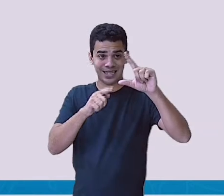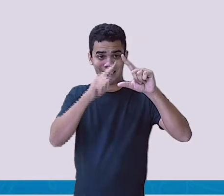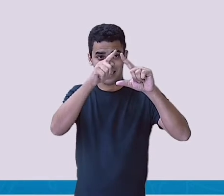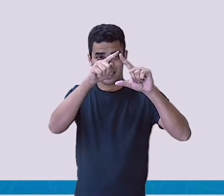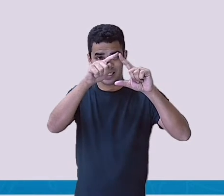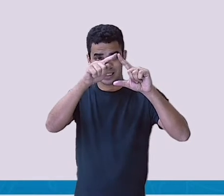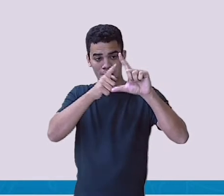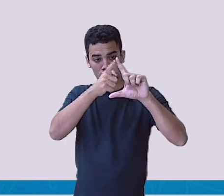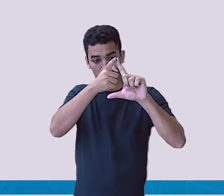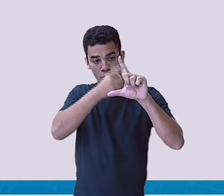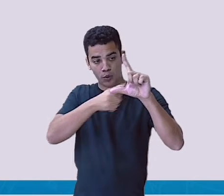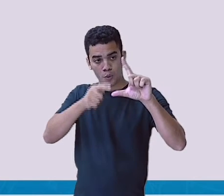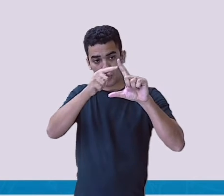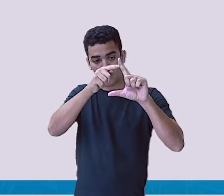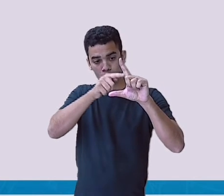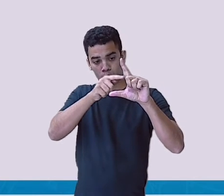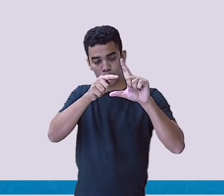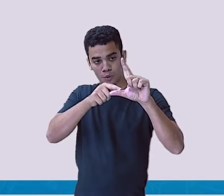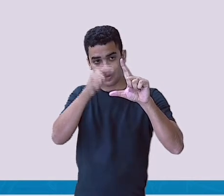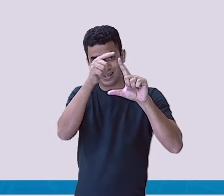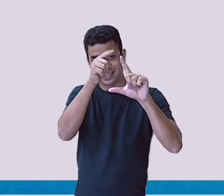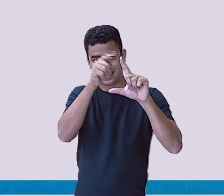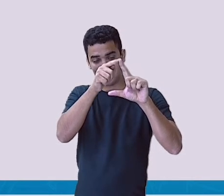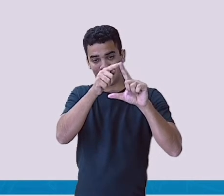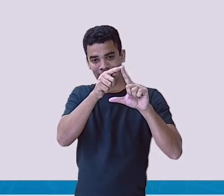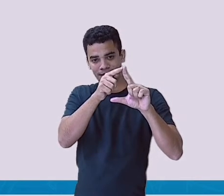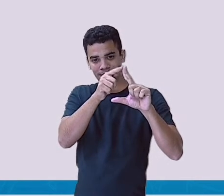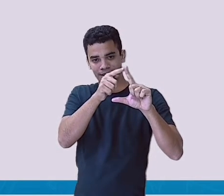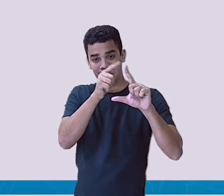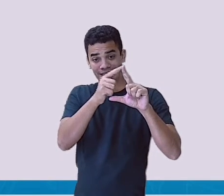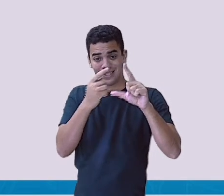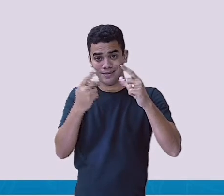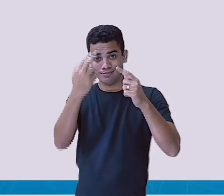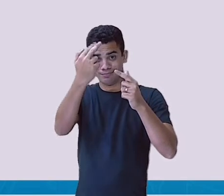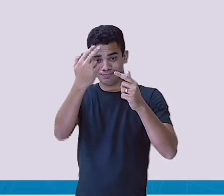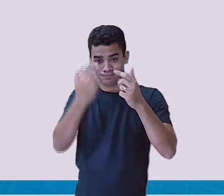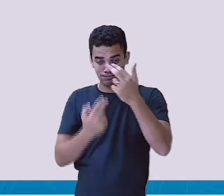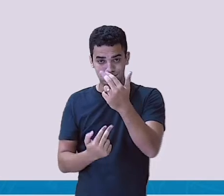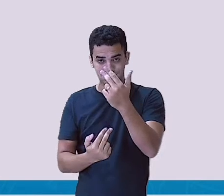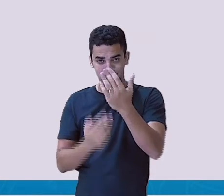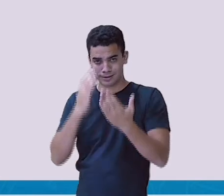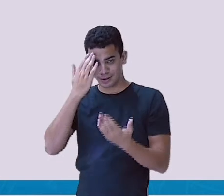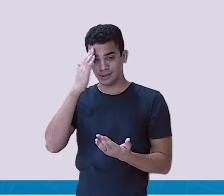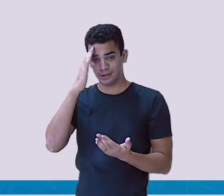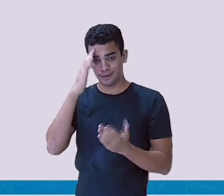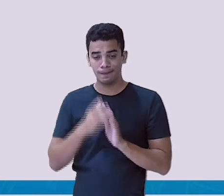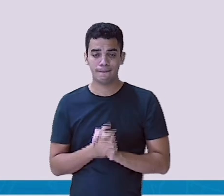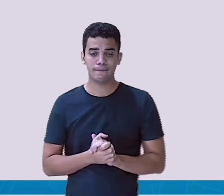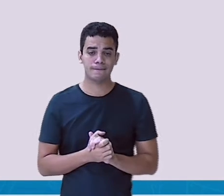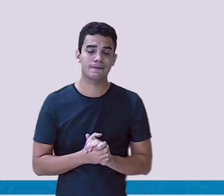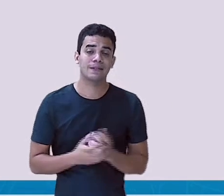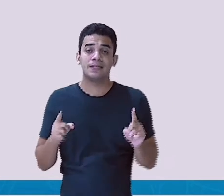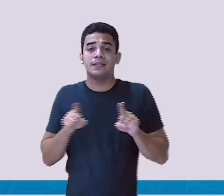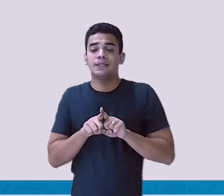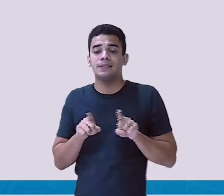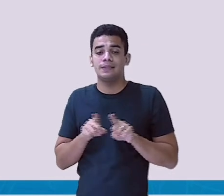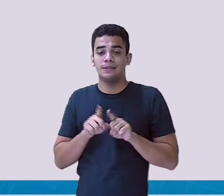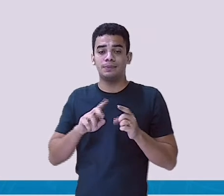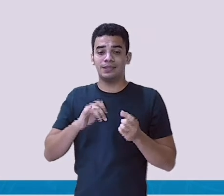é o de 90 graus, e eu tenho também aqui dois ângulos congruentes. E, além disso, eu tenho o